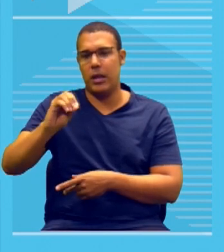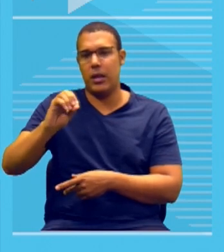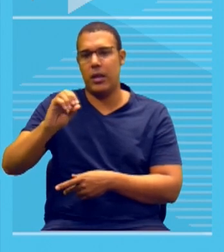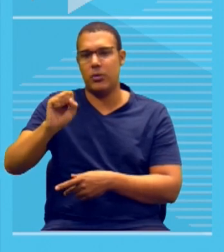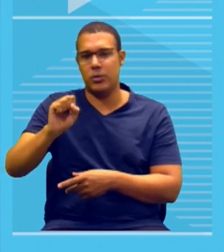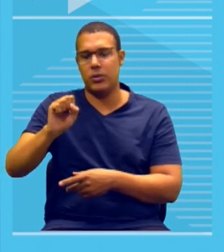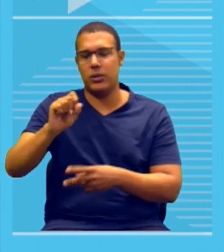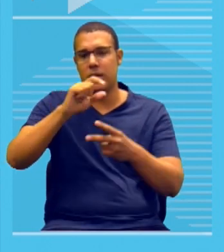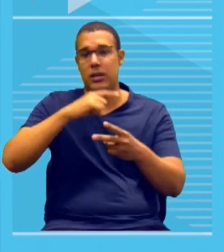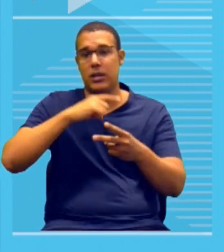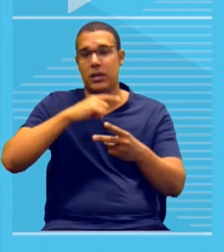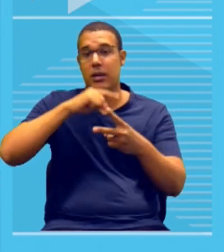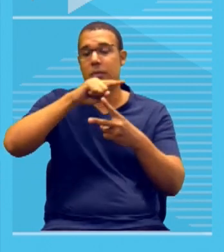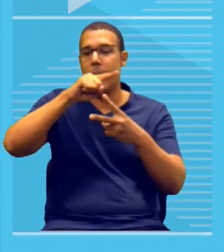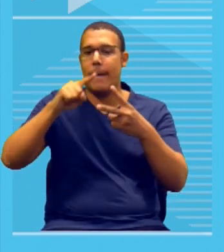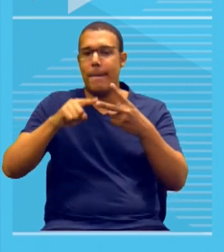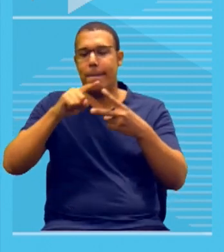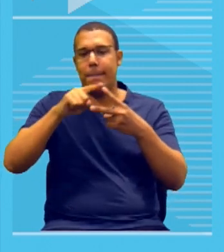oblíquos